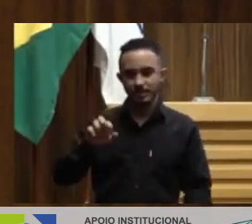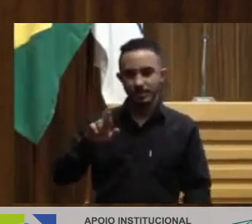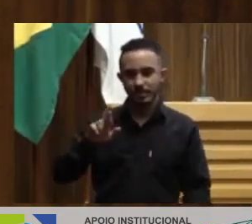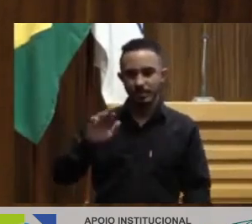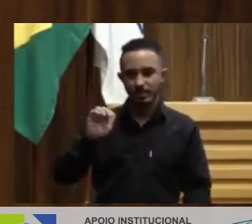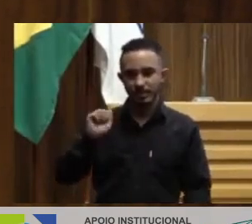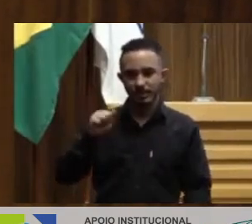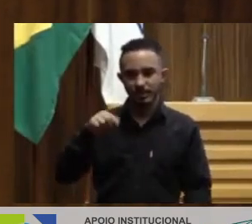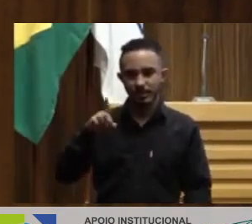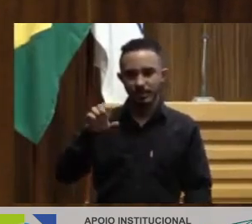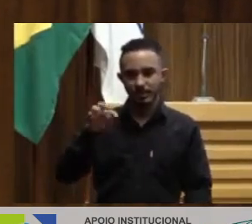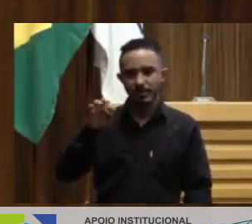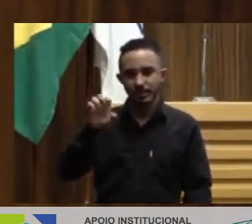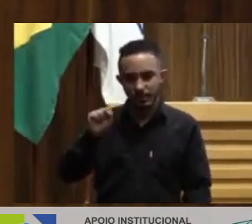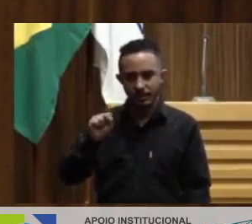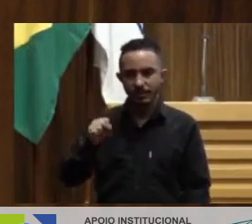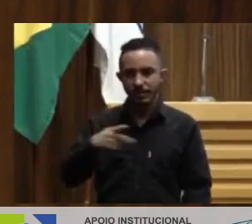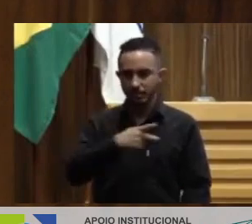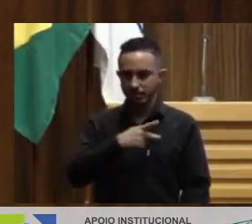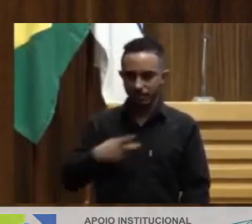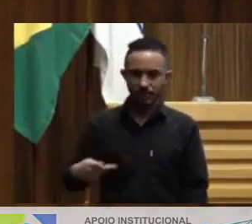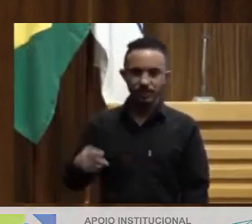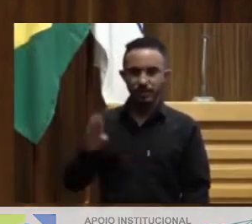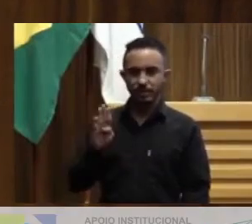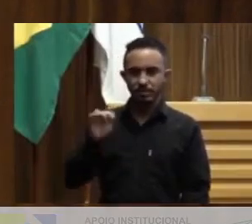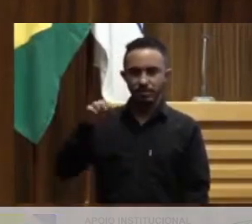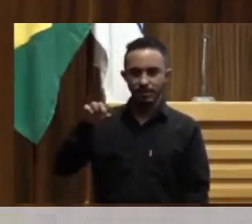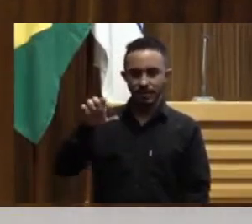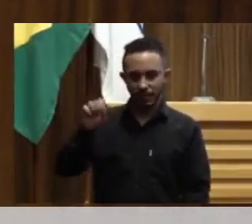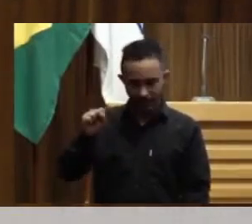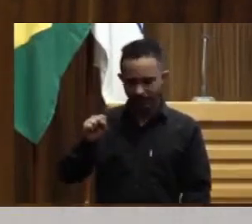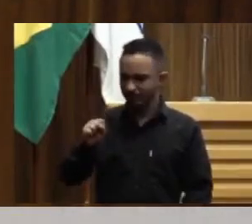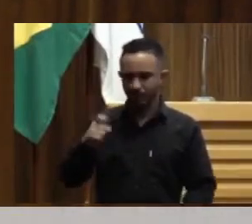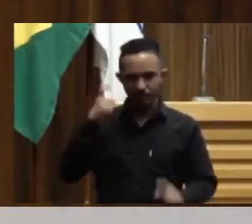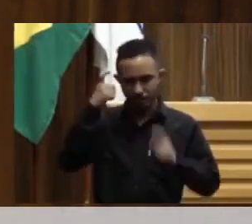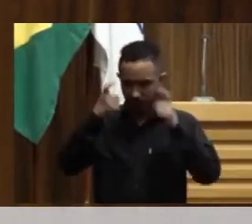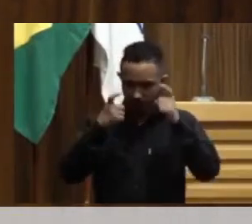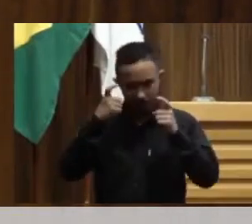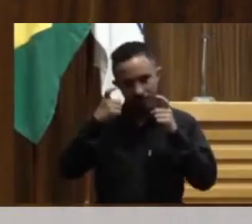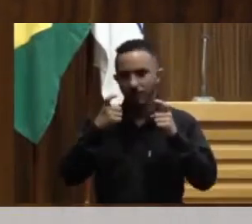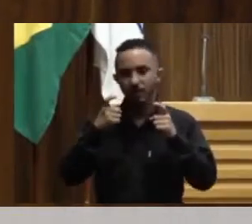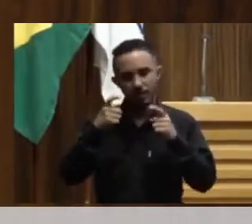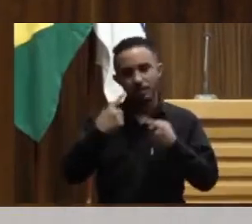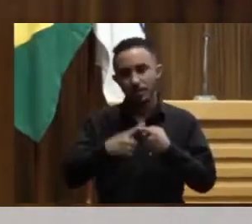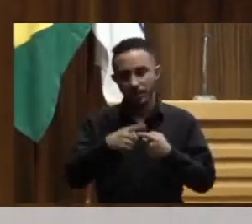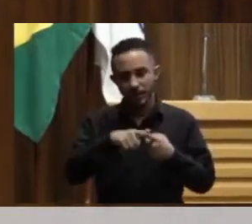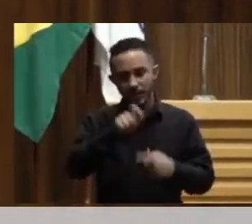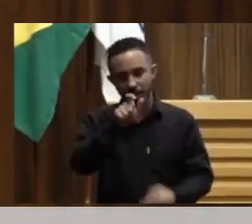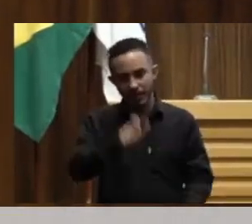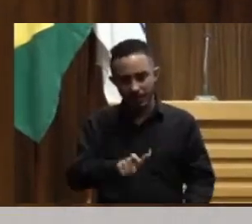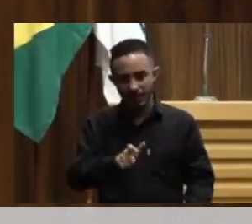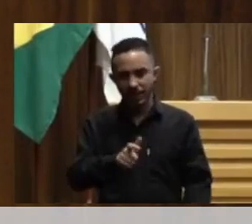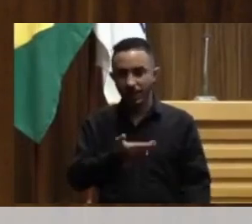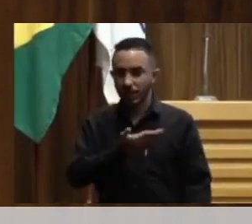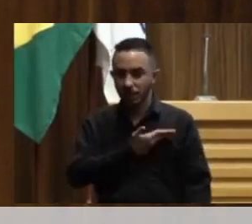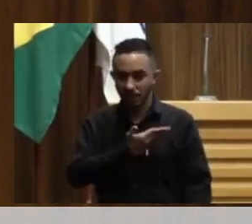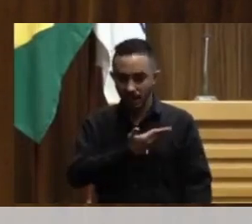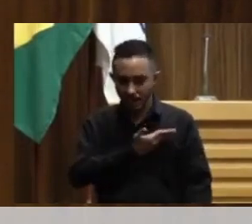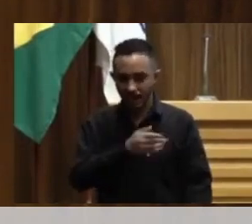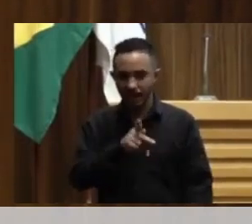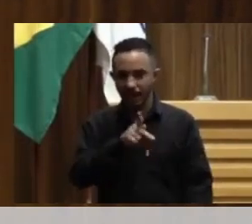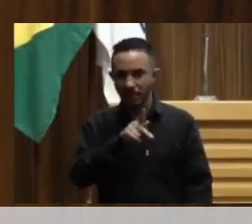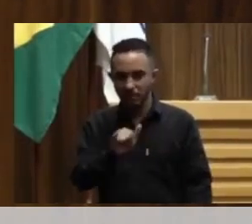do BNDES. Zé Aloysio, que fique despreocupado, ele foi colega do pai